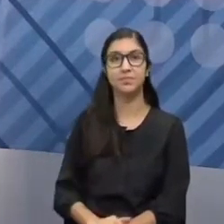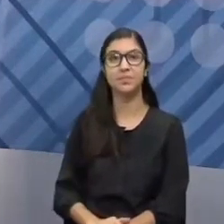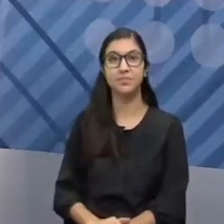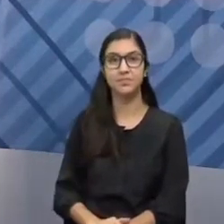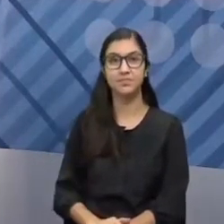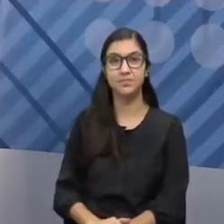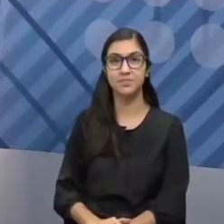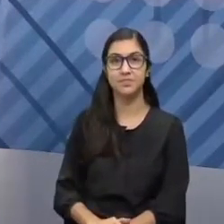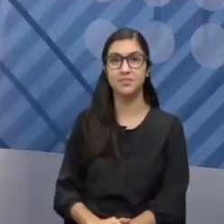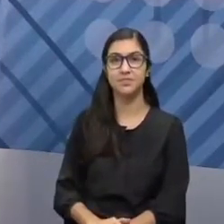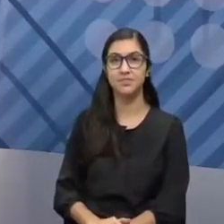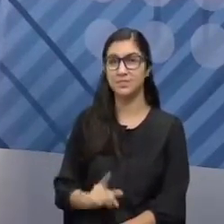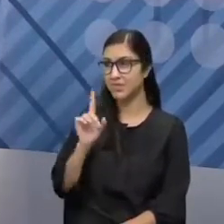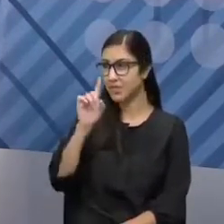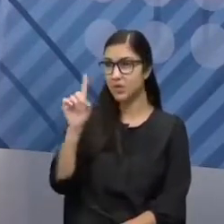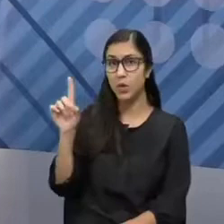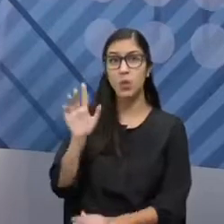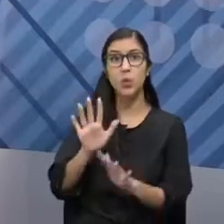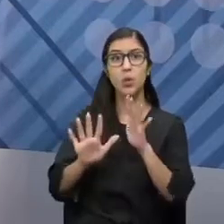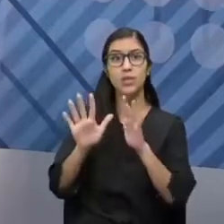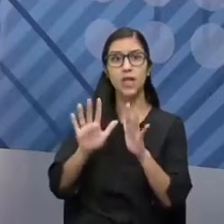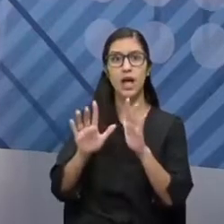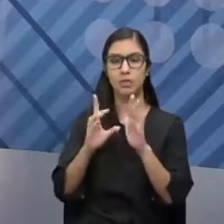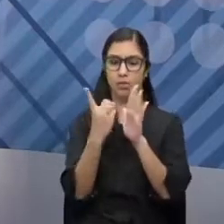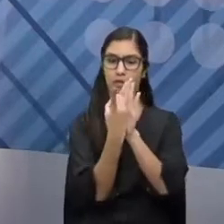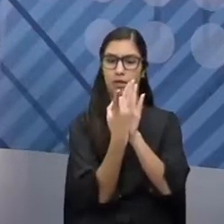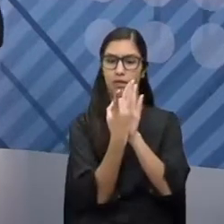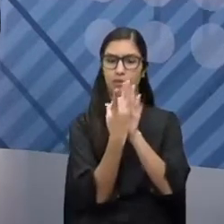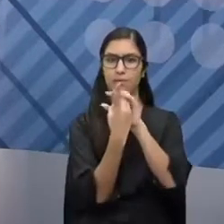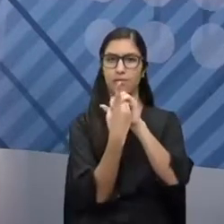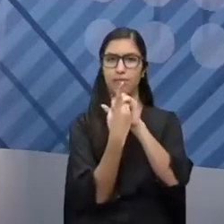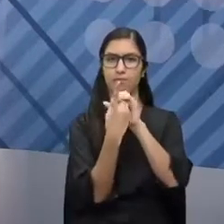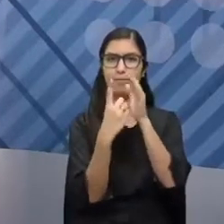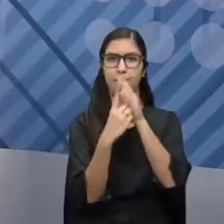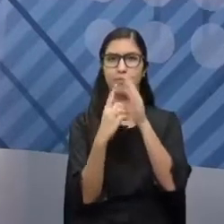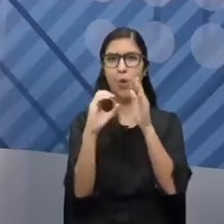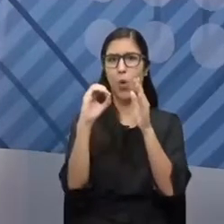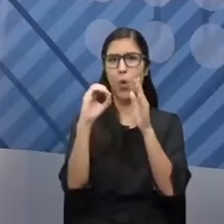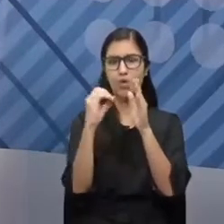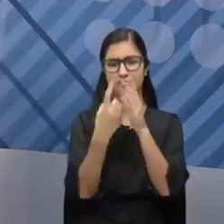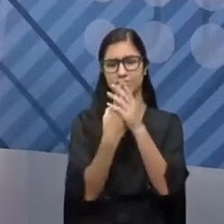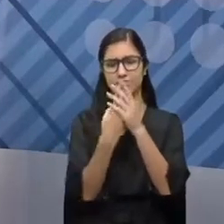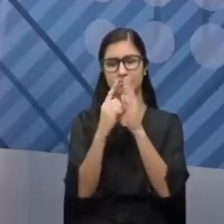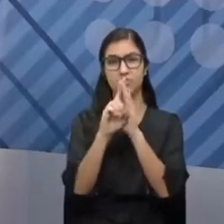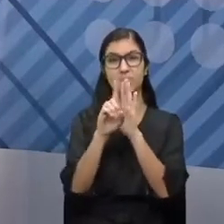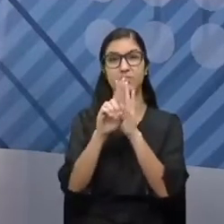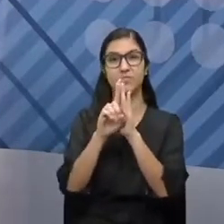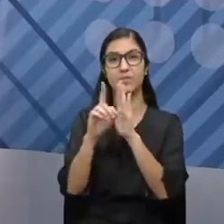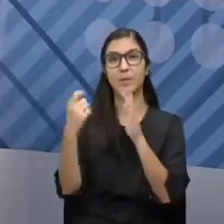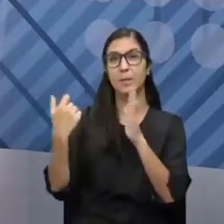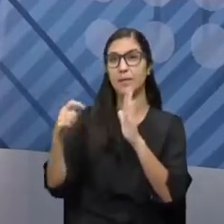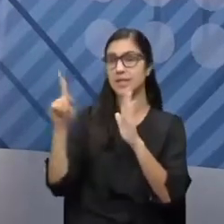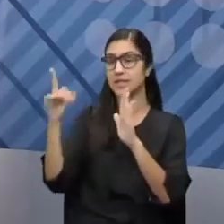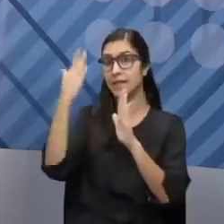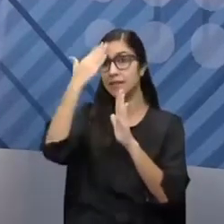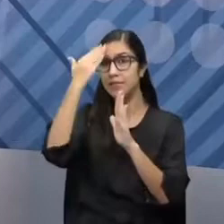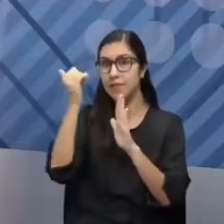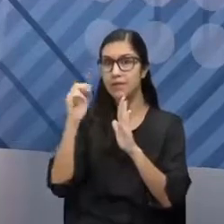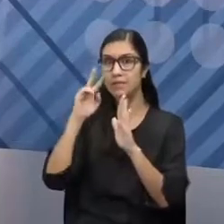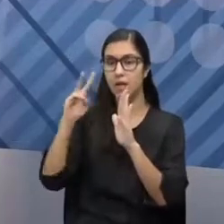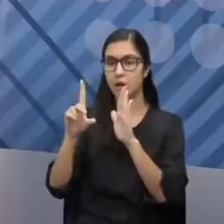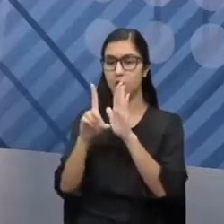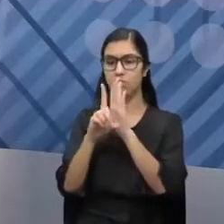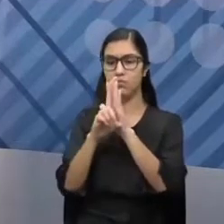mão, o D. E tomar cuidado, se você faz um D assim, vai ficar parecendo um O, né? Então, fazer voltadinho para que ele